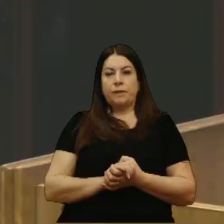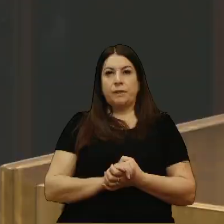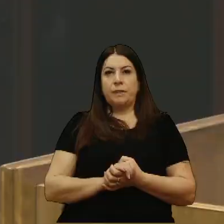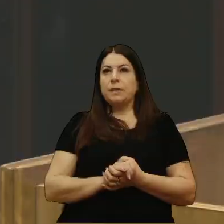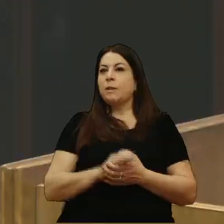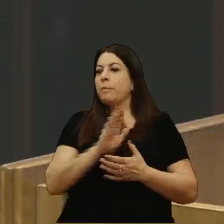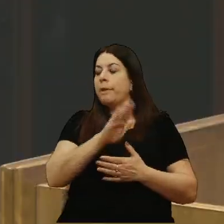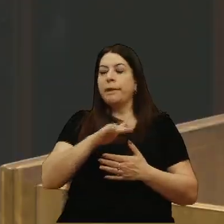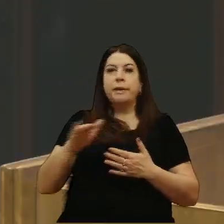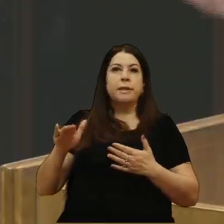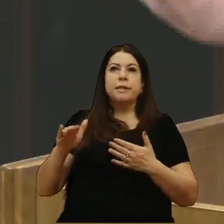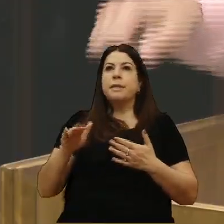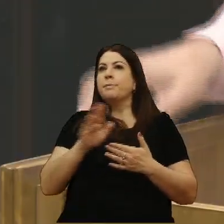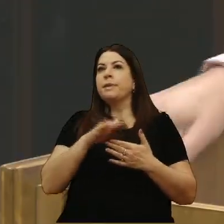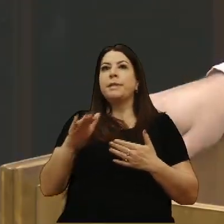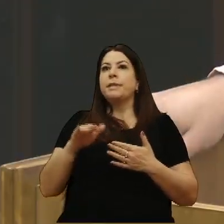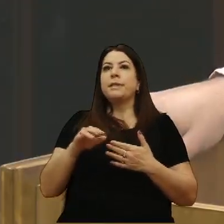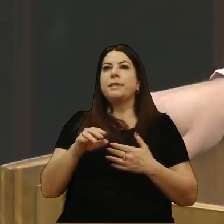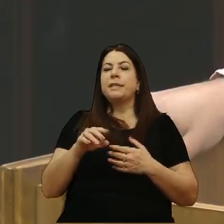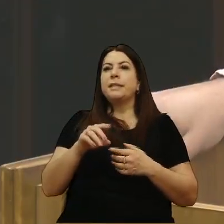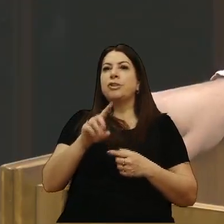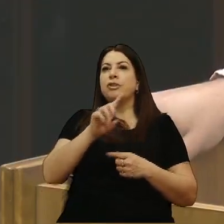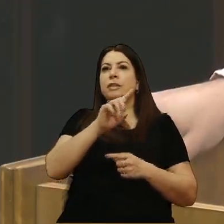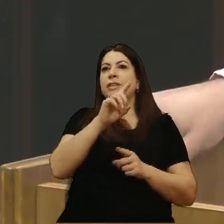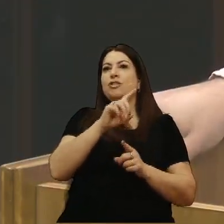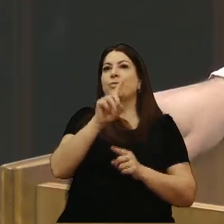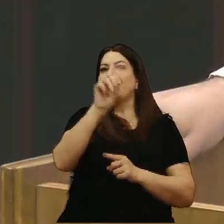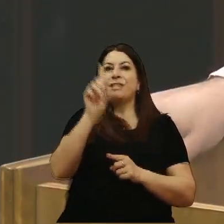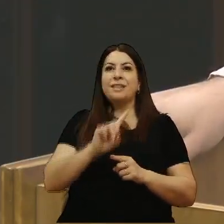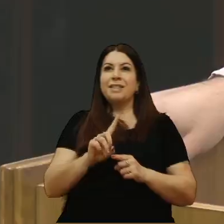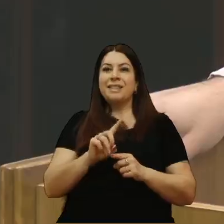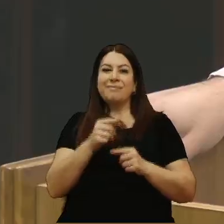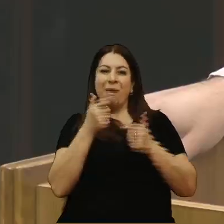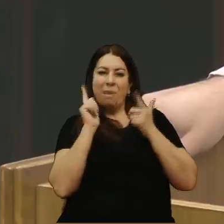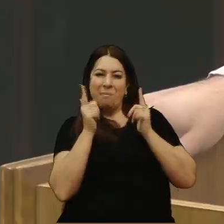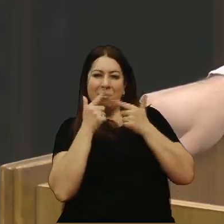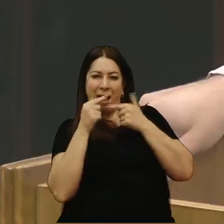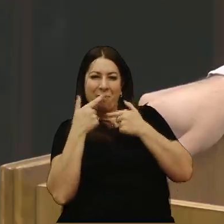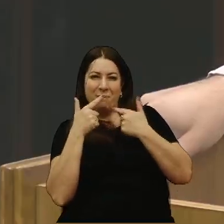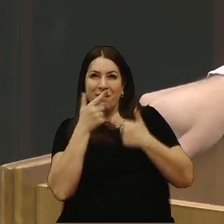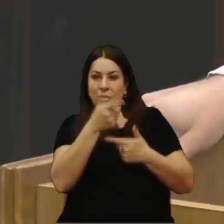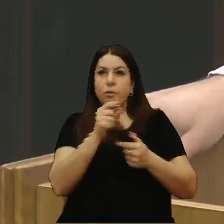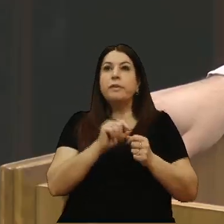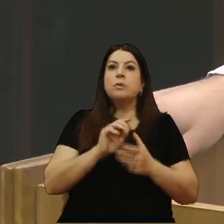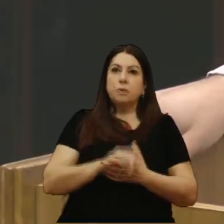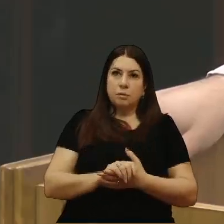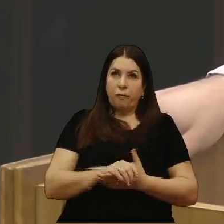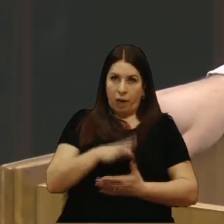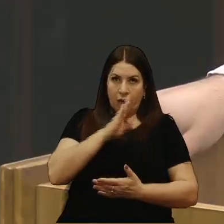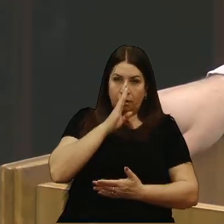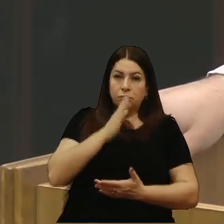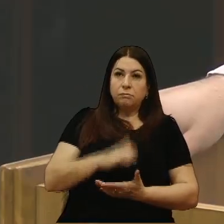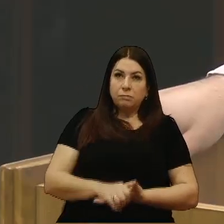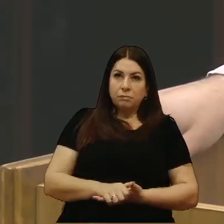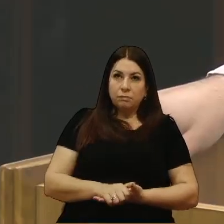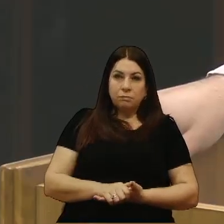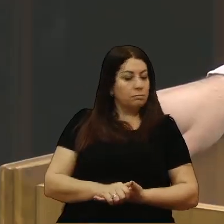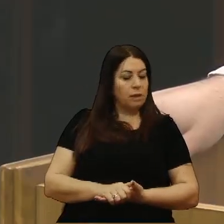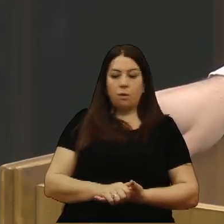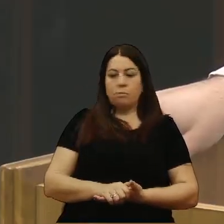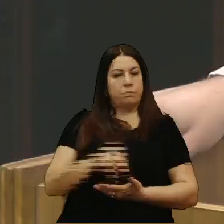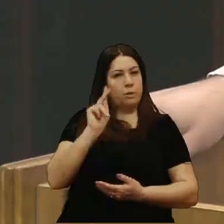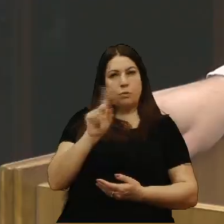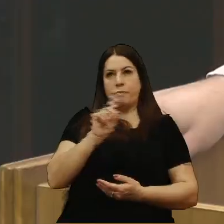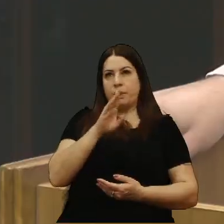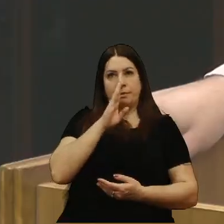seja uma criança deficiente, se nós tivéssemos um filho deficiente e zombassem, o que vocês iam fazer? Vocês iam ficar quietos? Ninguém ia ficar